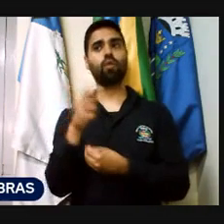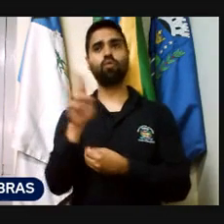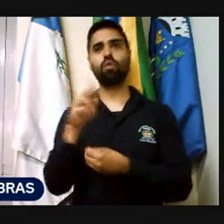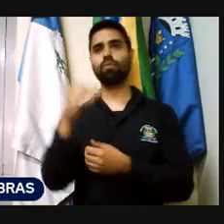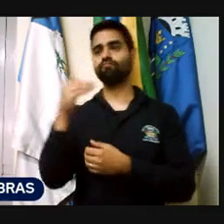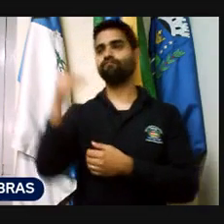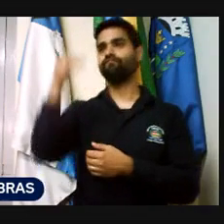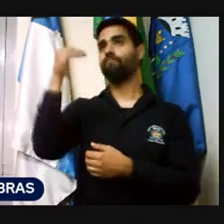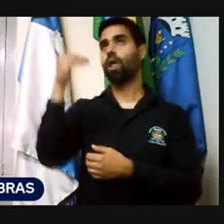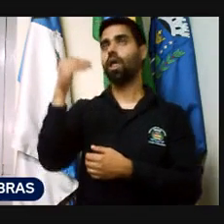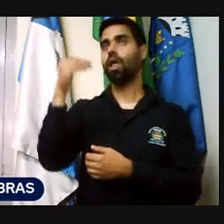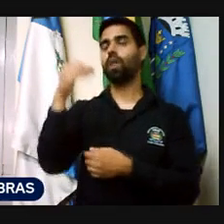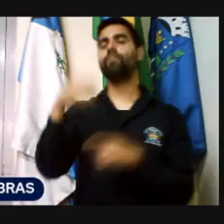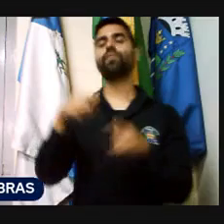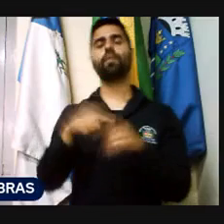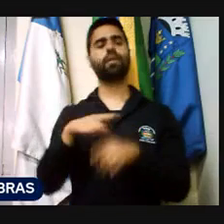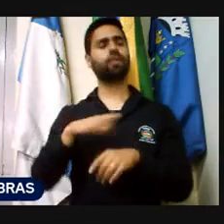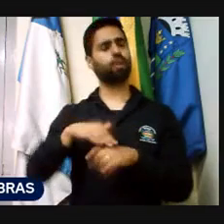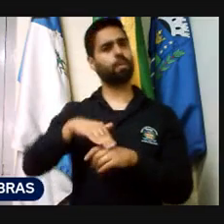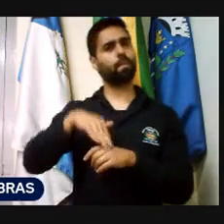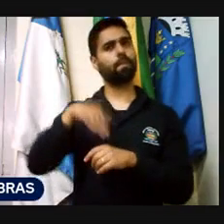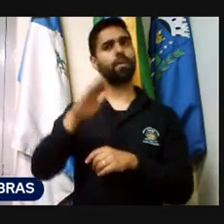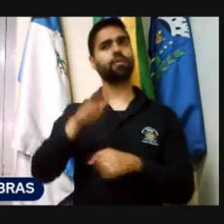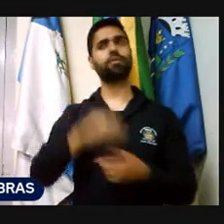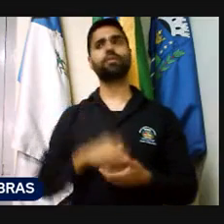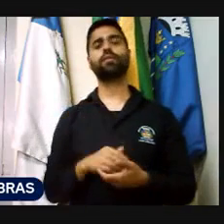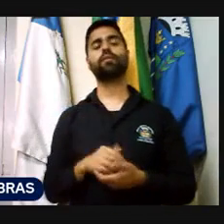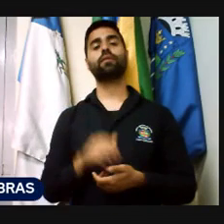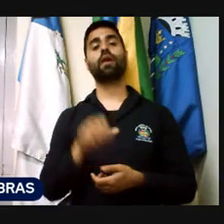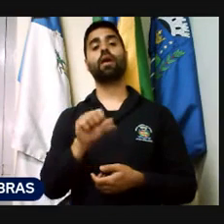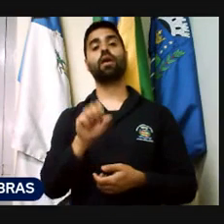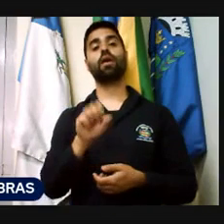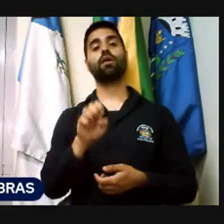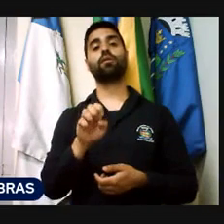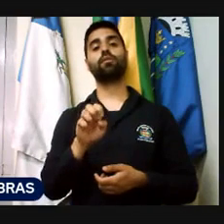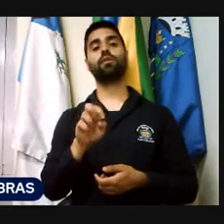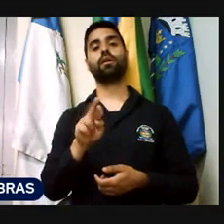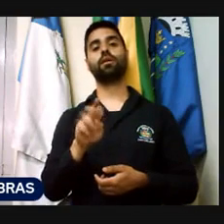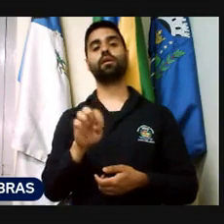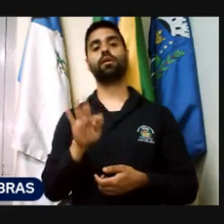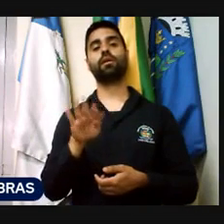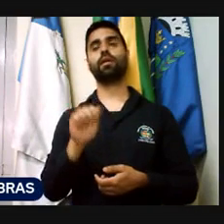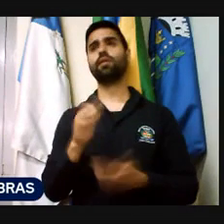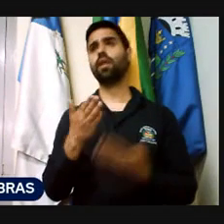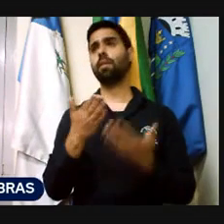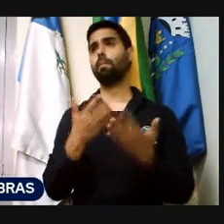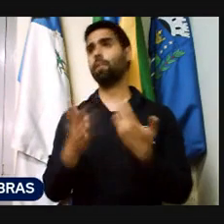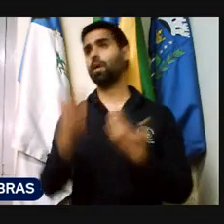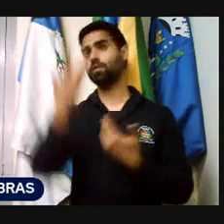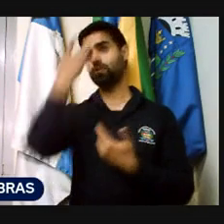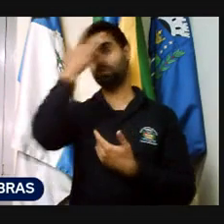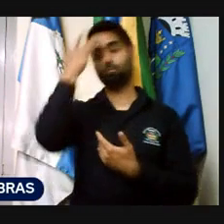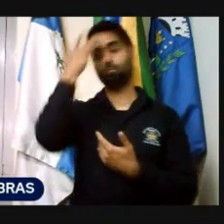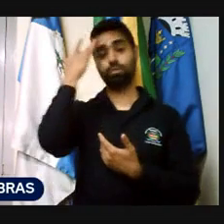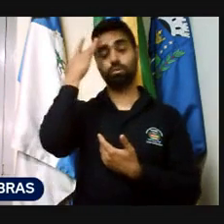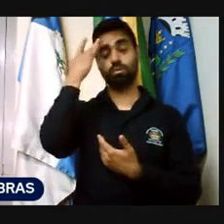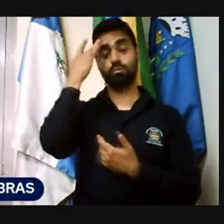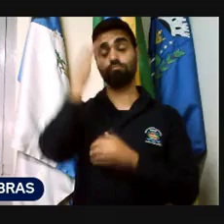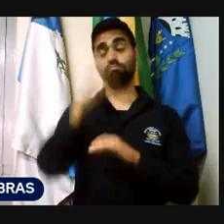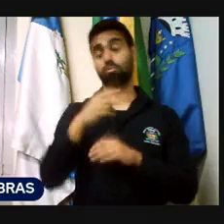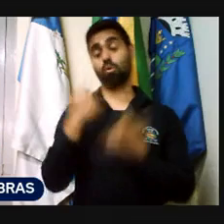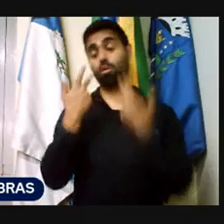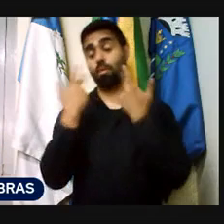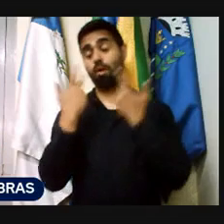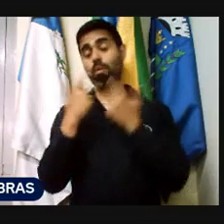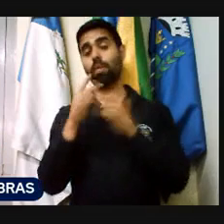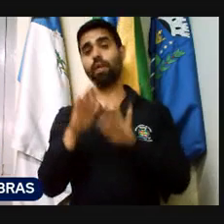adiante. A Seresta, cada vez que passa, ela perde, né, os seus componentes que estão ali. E aí